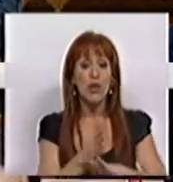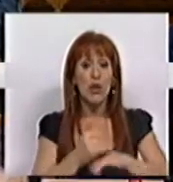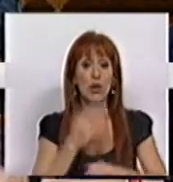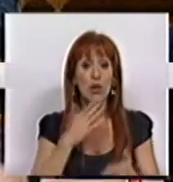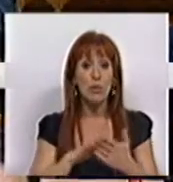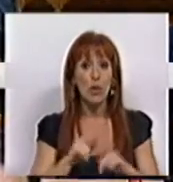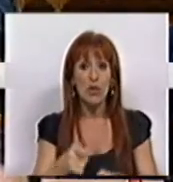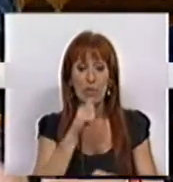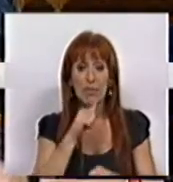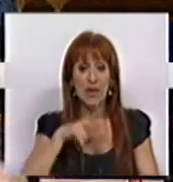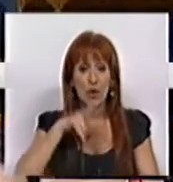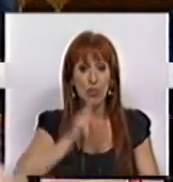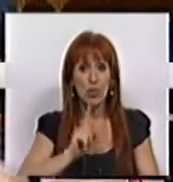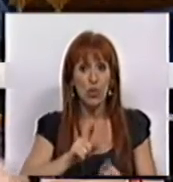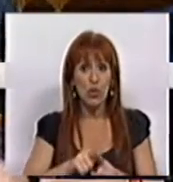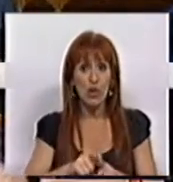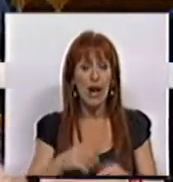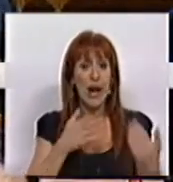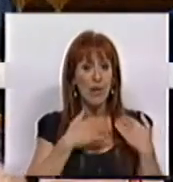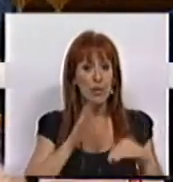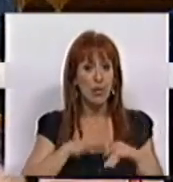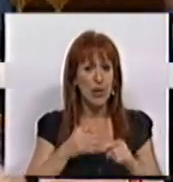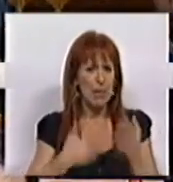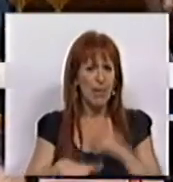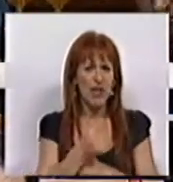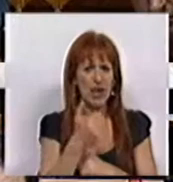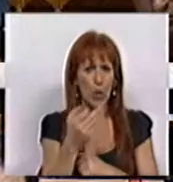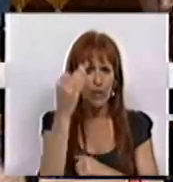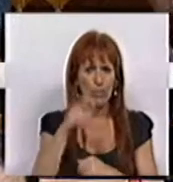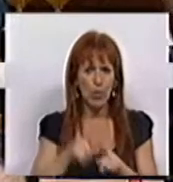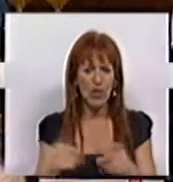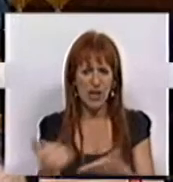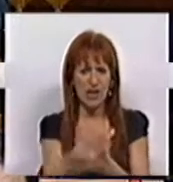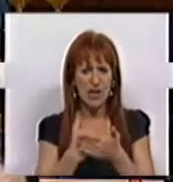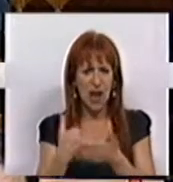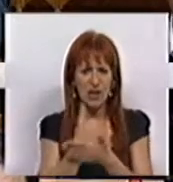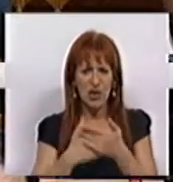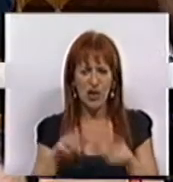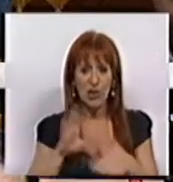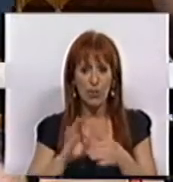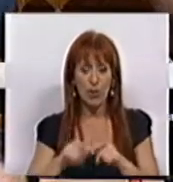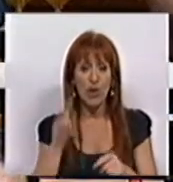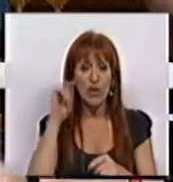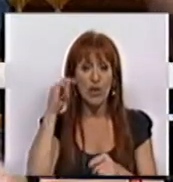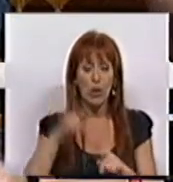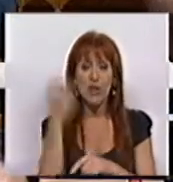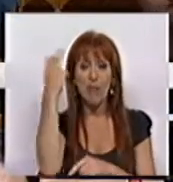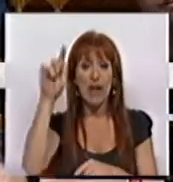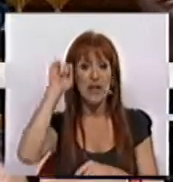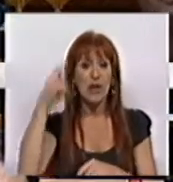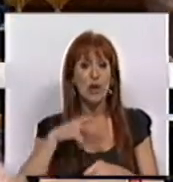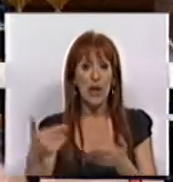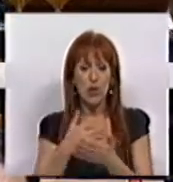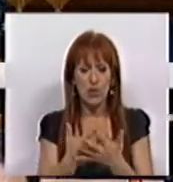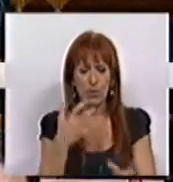setor da restauração e bebidas em Portugal é responsável por mais de 50% do total das receitas turísticas. O perpetuar da crise económica